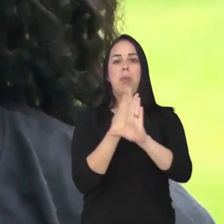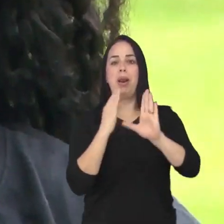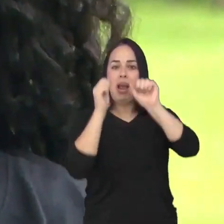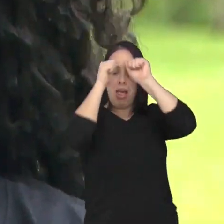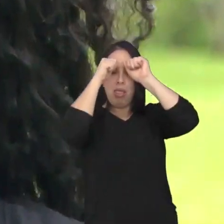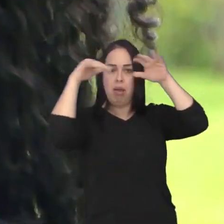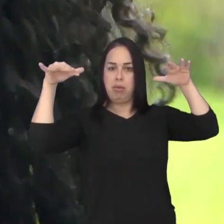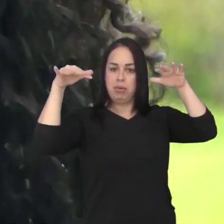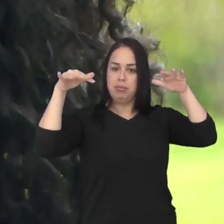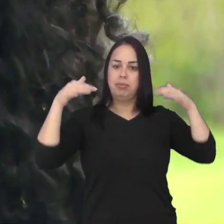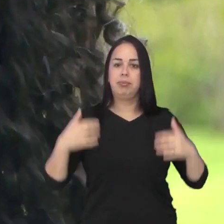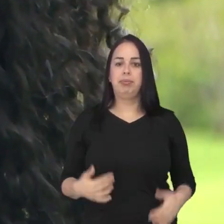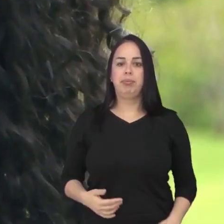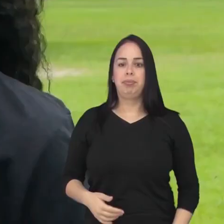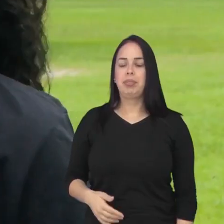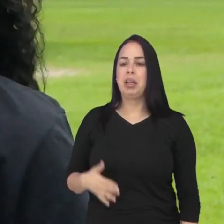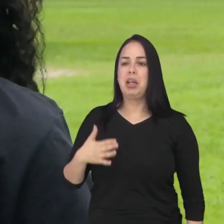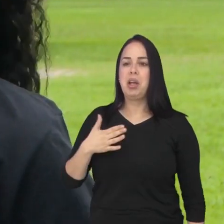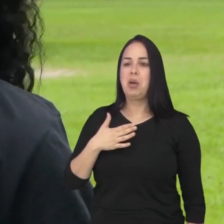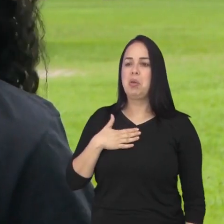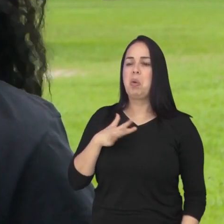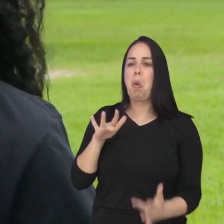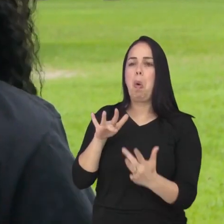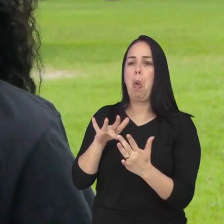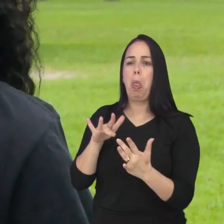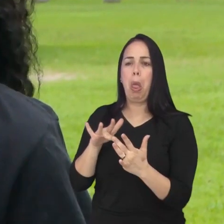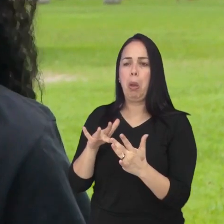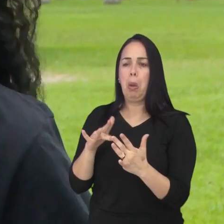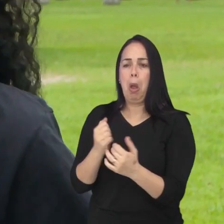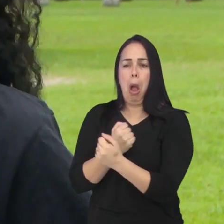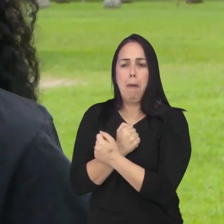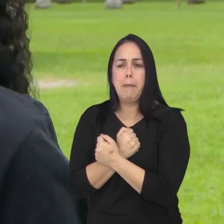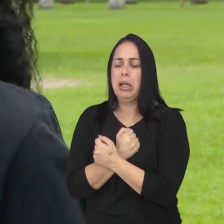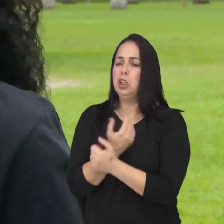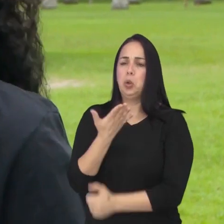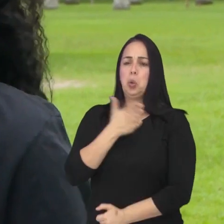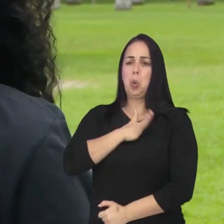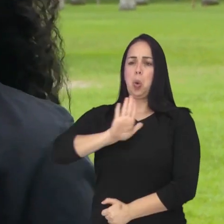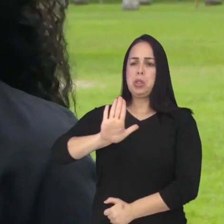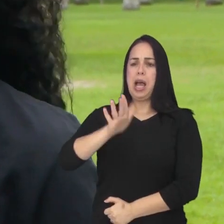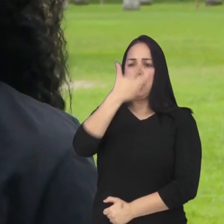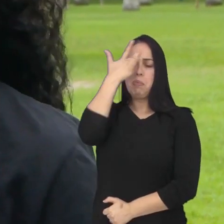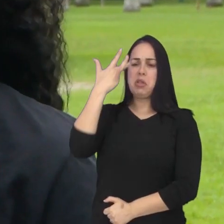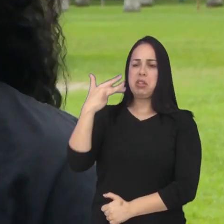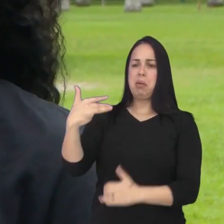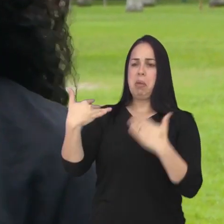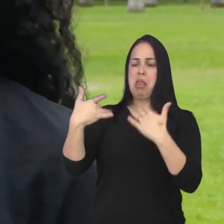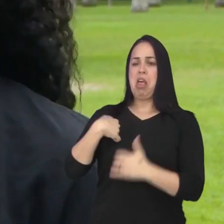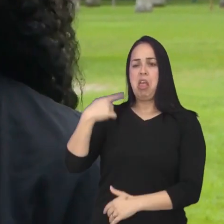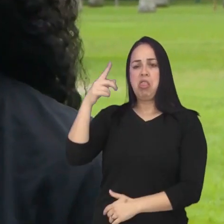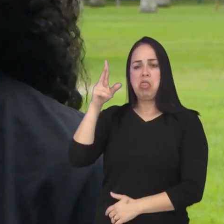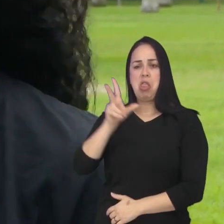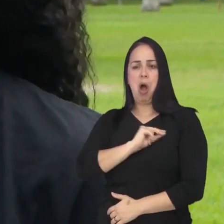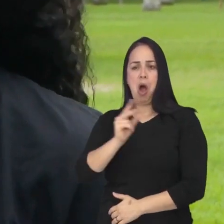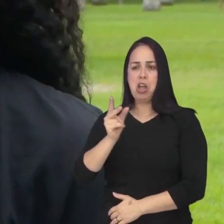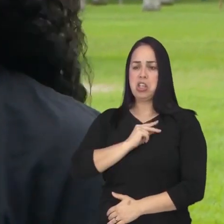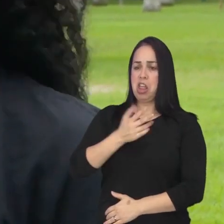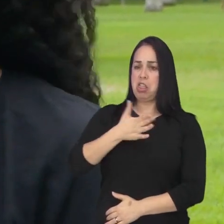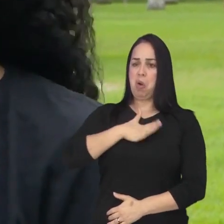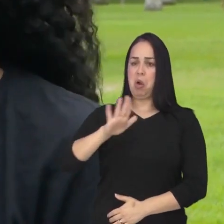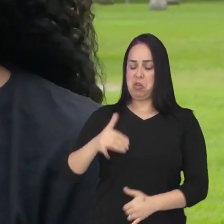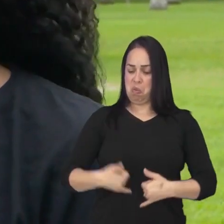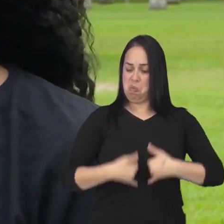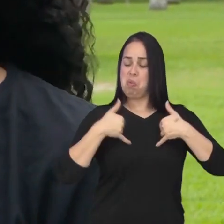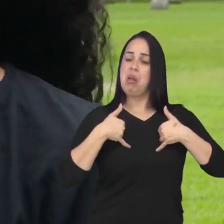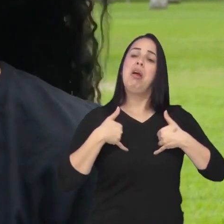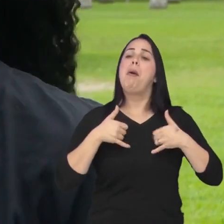o diagnóstico de autismo. Eu nunca gostei de contato físico, então as pessoas me viam como alguém antissocial e até